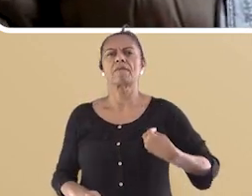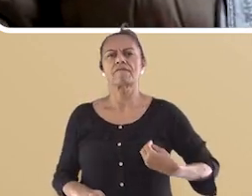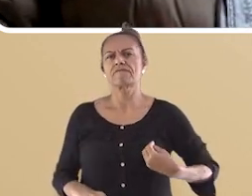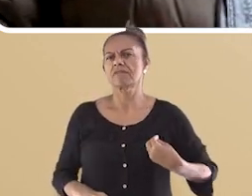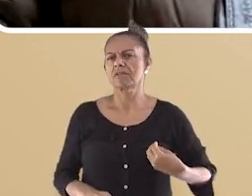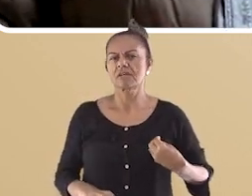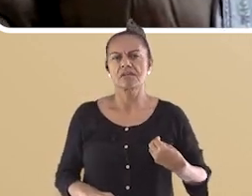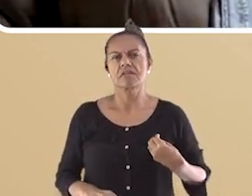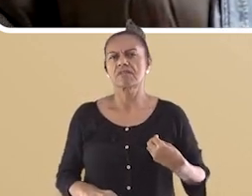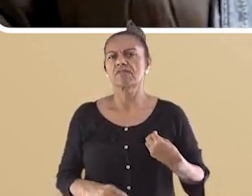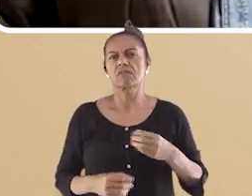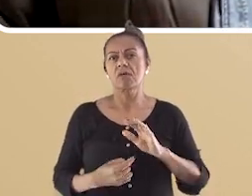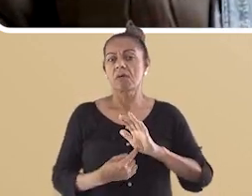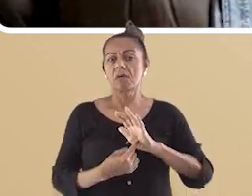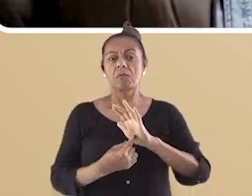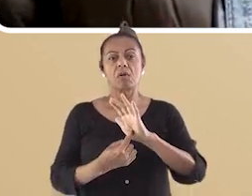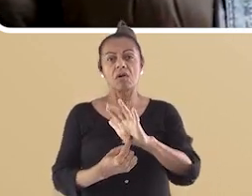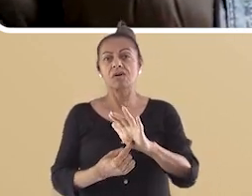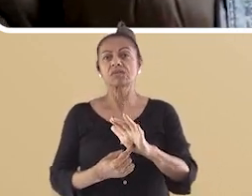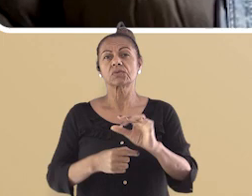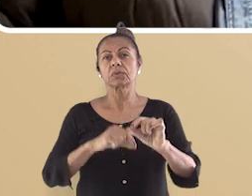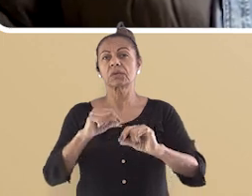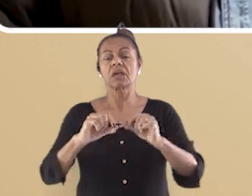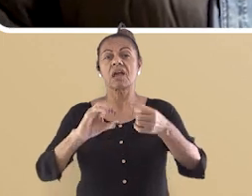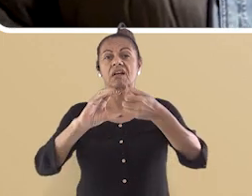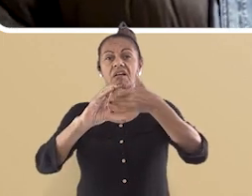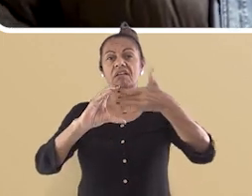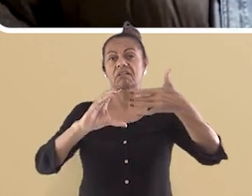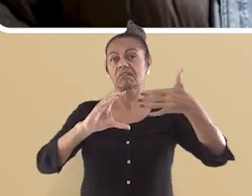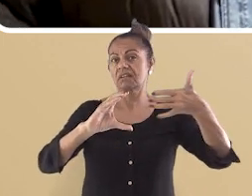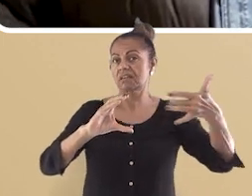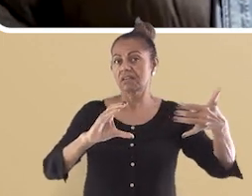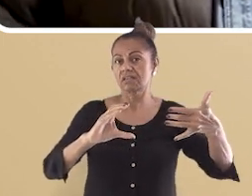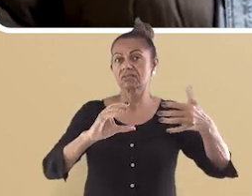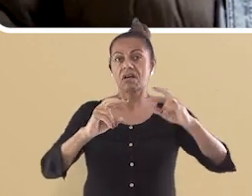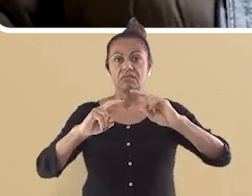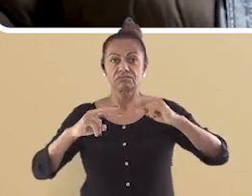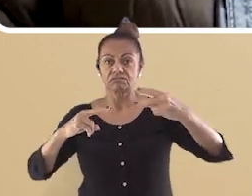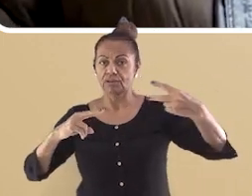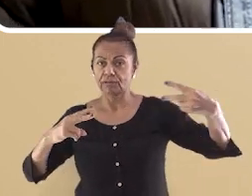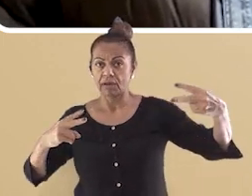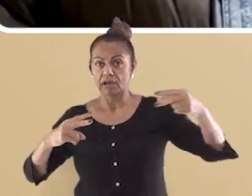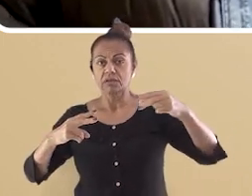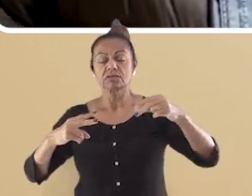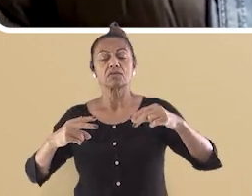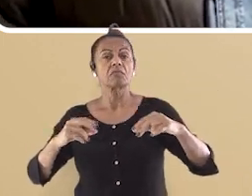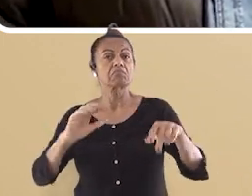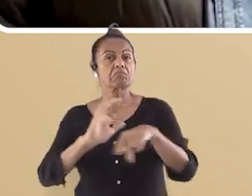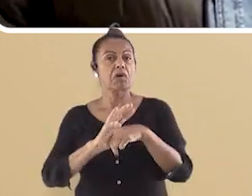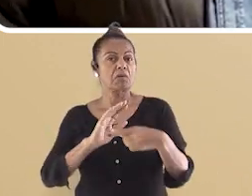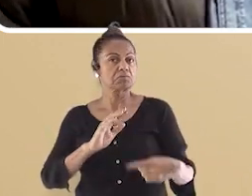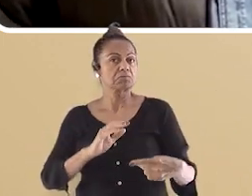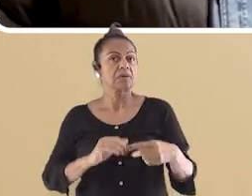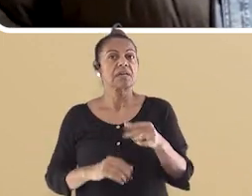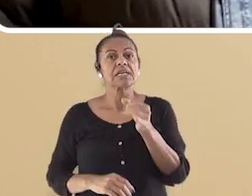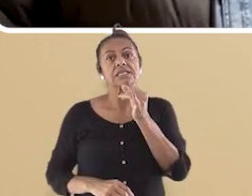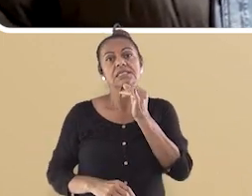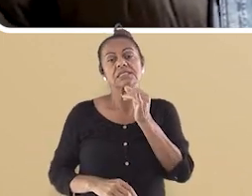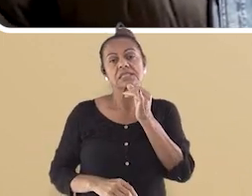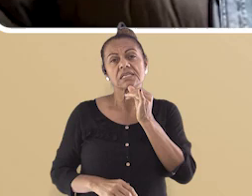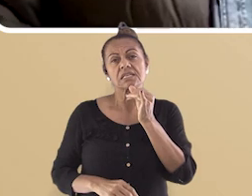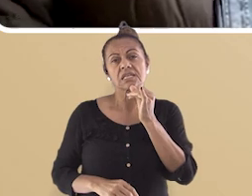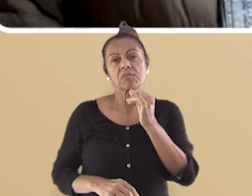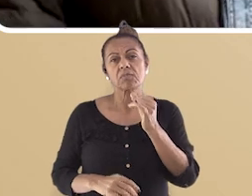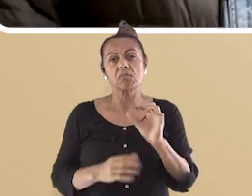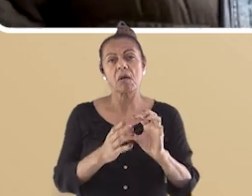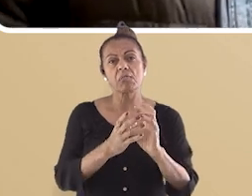raiz, o tipo de grão, são características associadas ao potencial genético dessas plantas. Uma planta, por exemplo, como a soja, tem cerca de